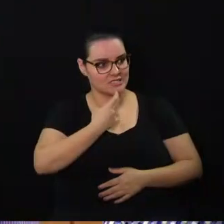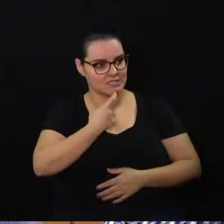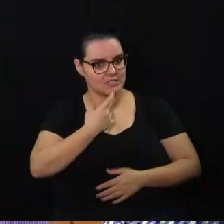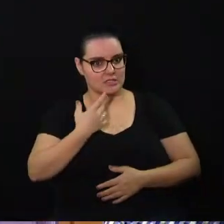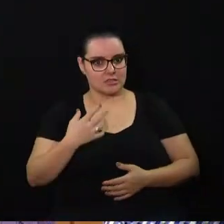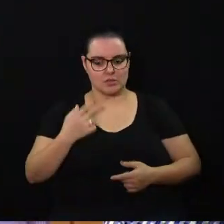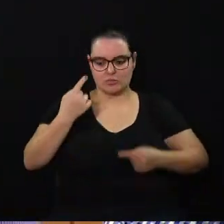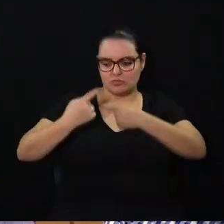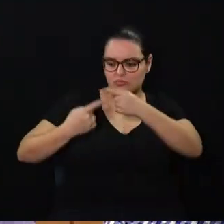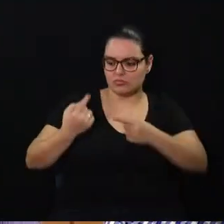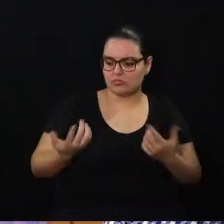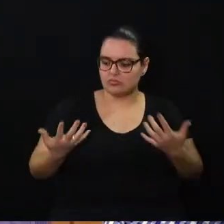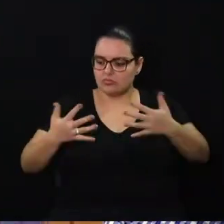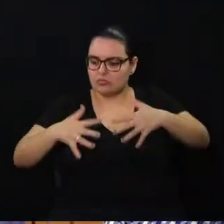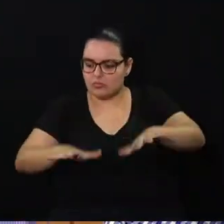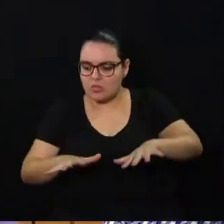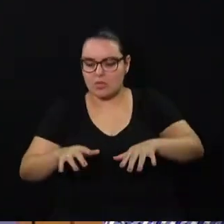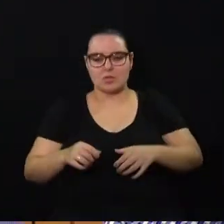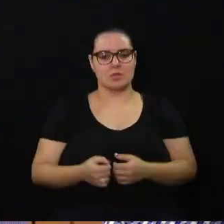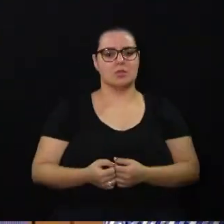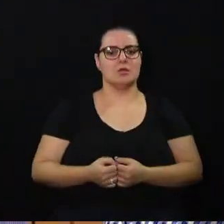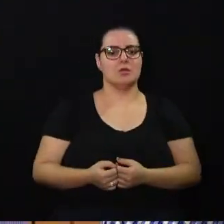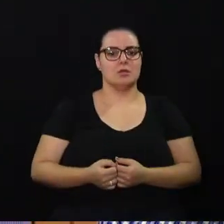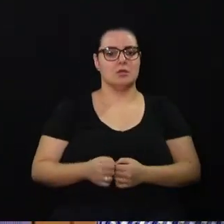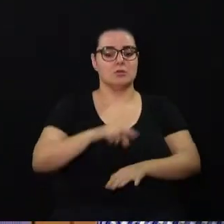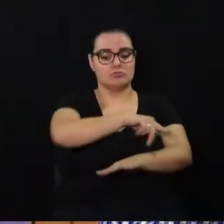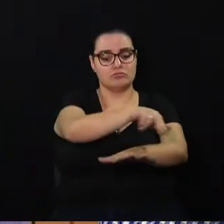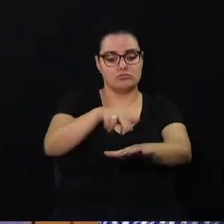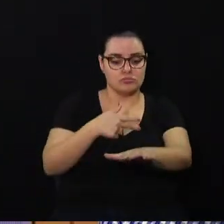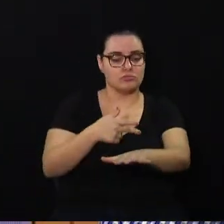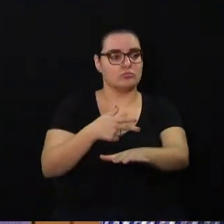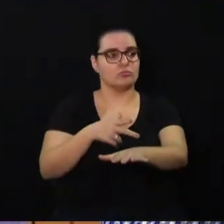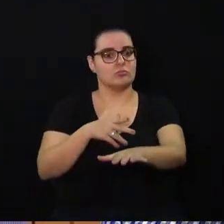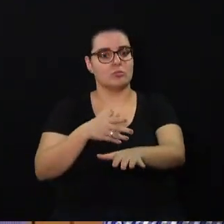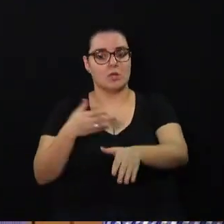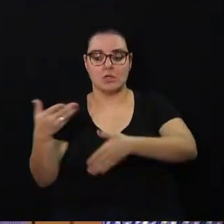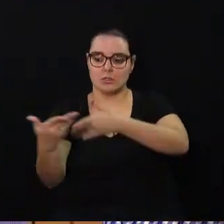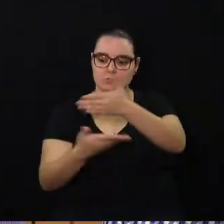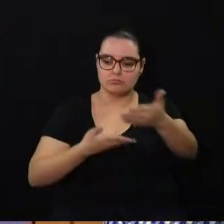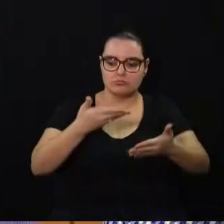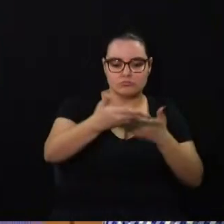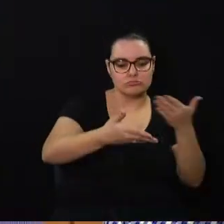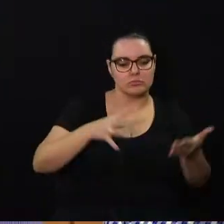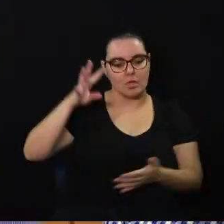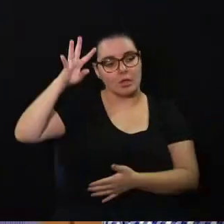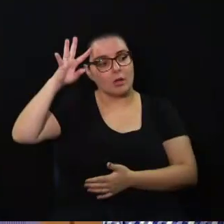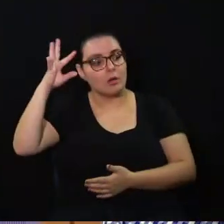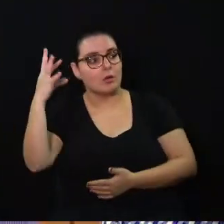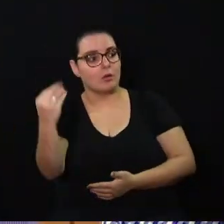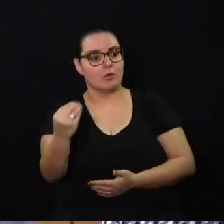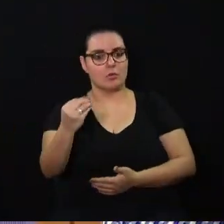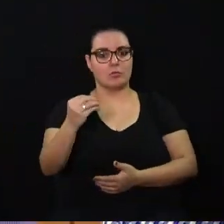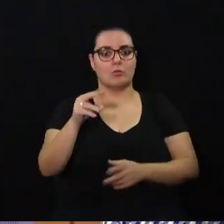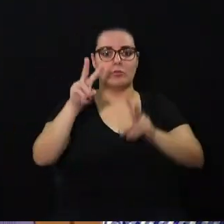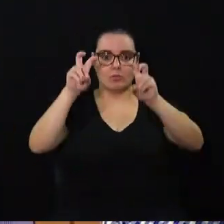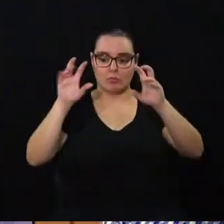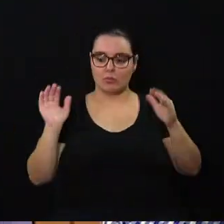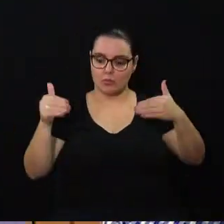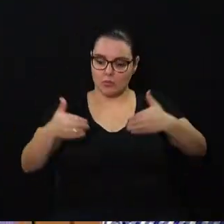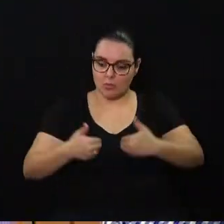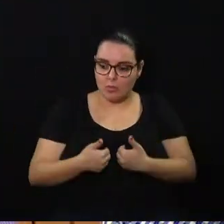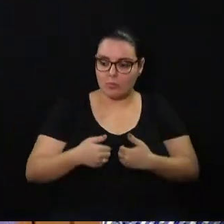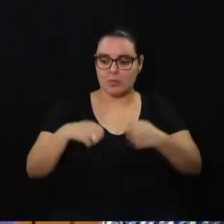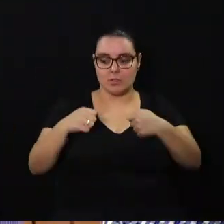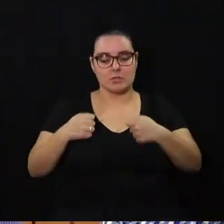inclusão de diversidade e de integração das diversas áreas do conhecimento em torno desse tema tá certo então